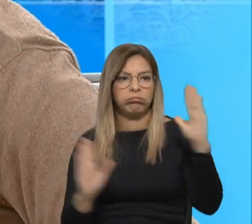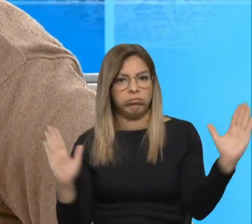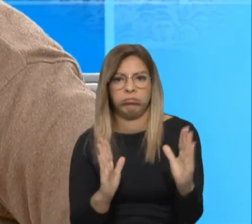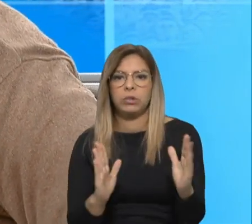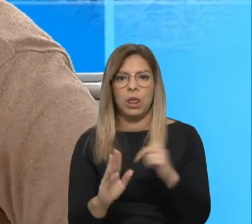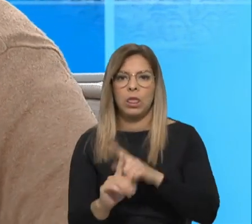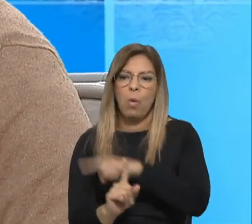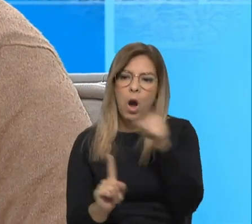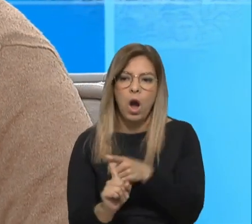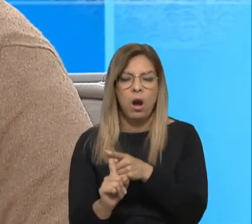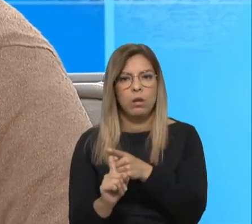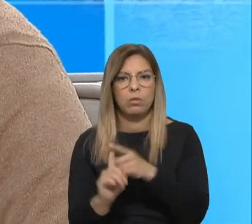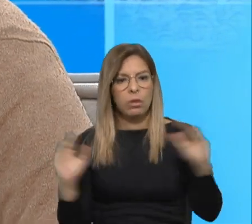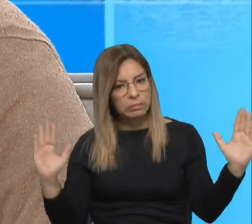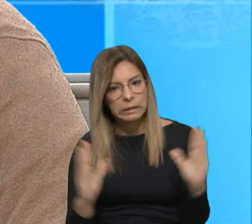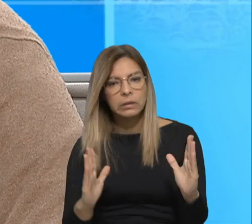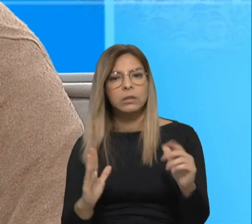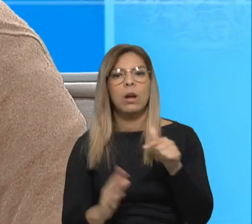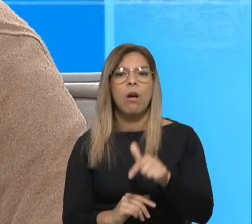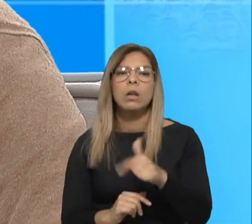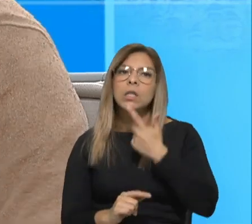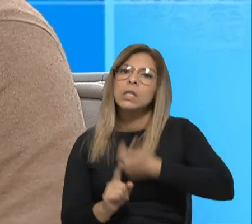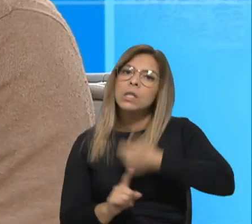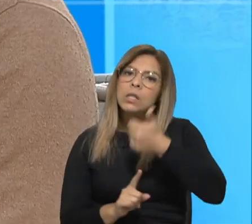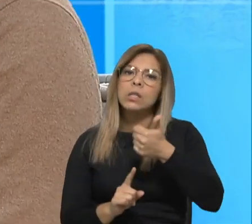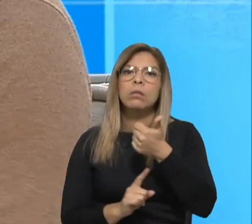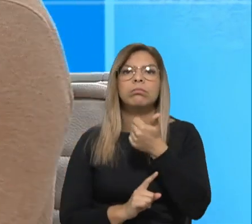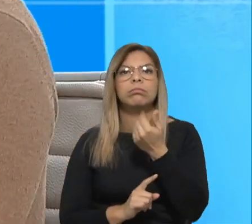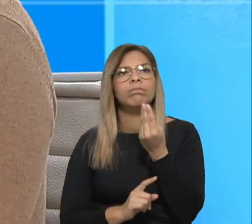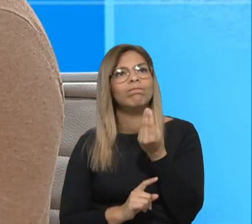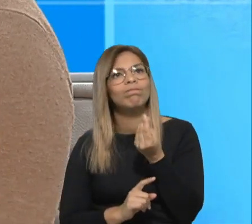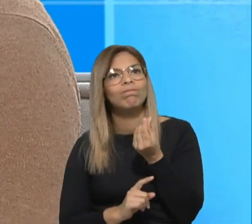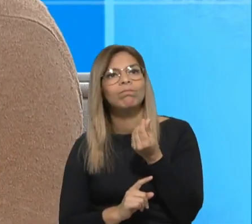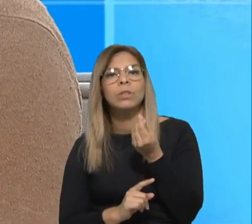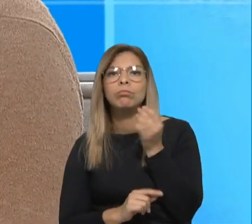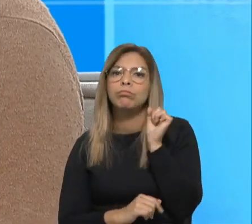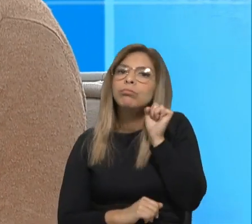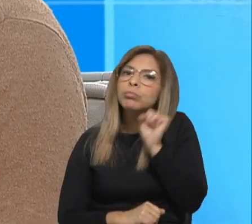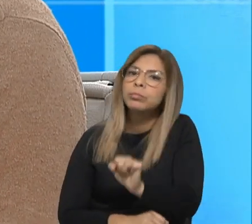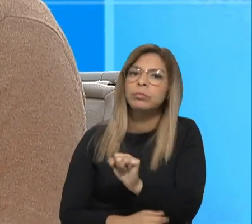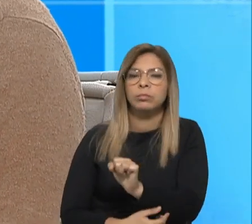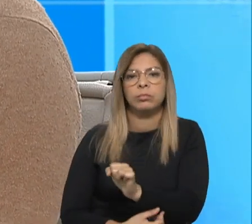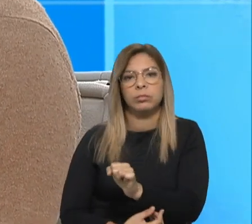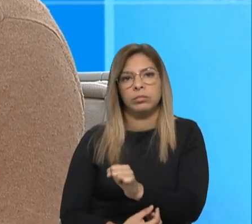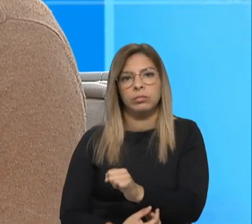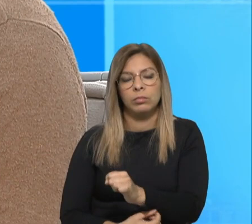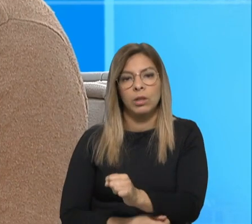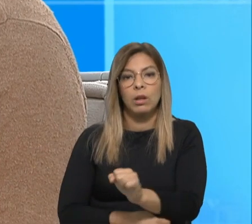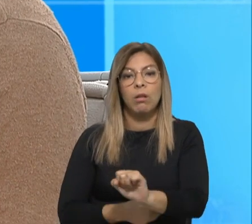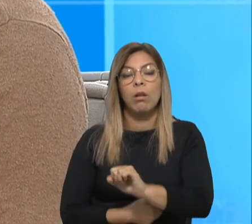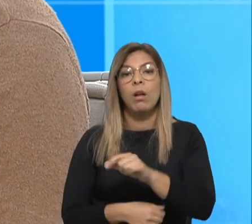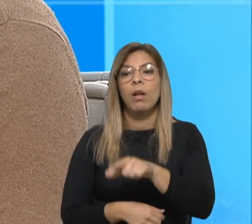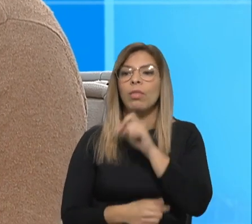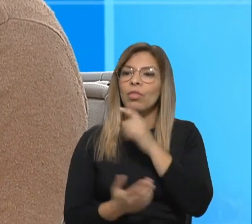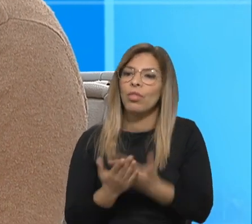apresentar ferramentas e formas muito monitorizadas para que as pessoas consigam, de